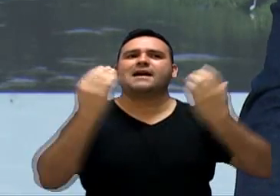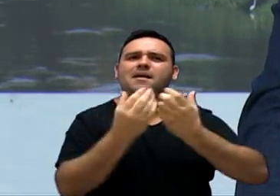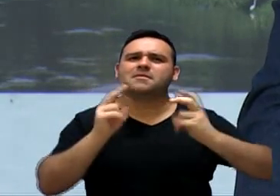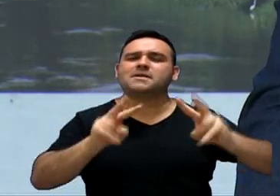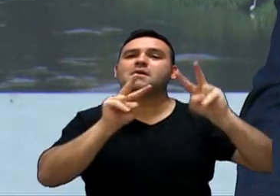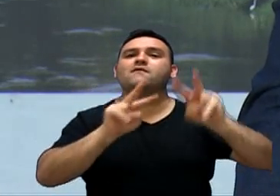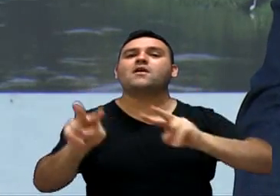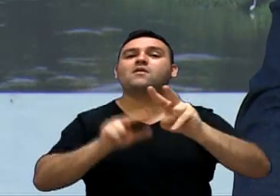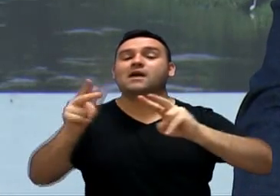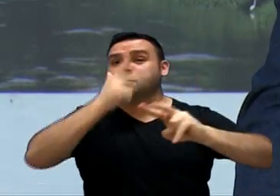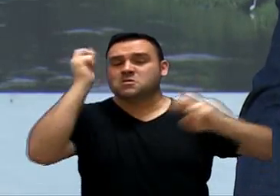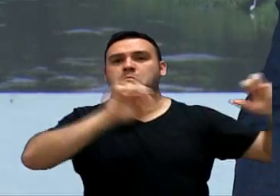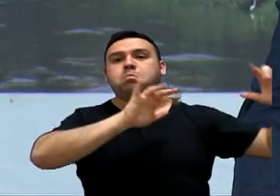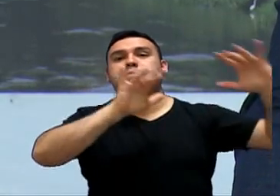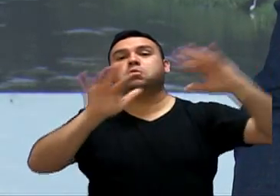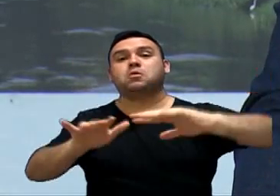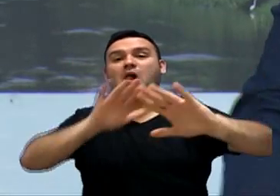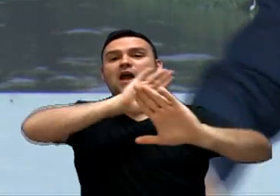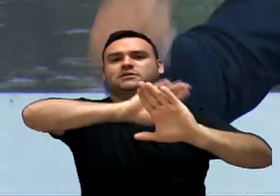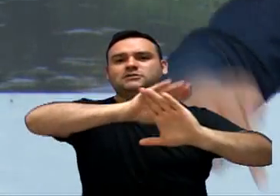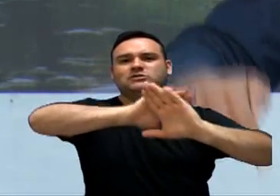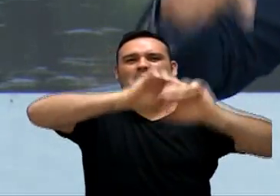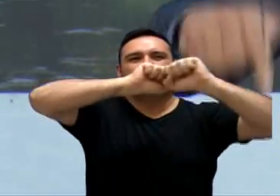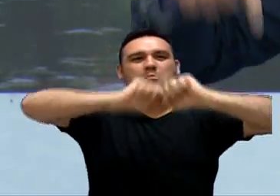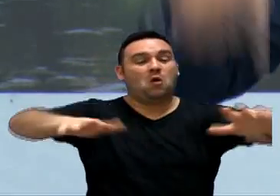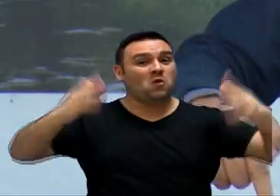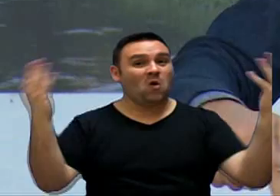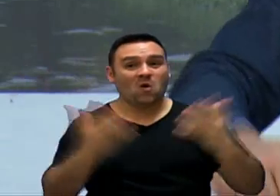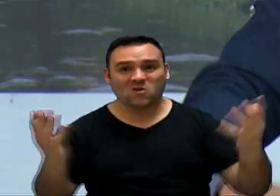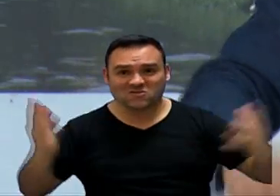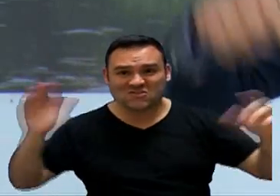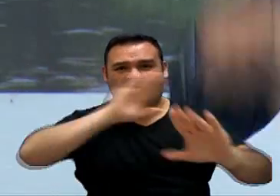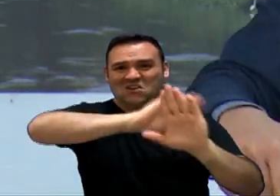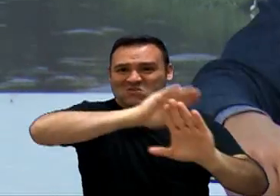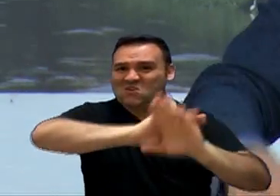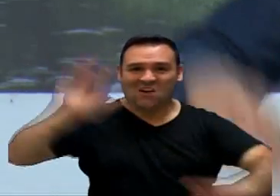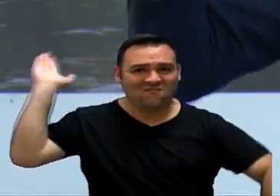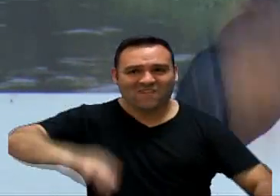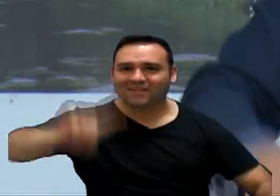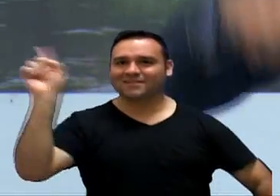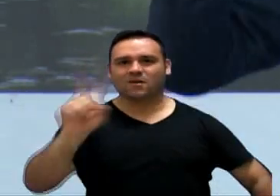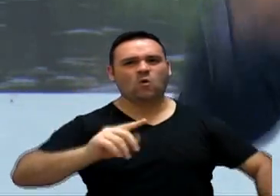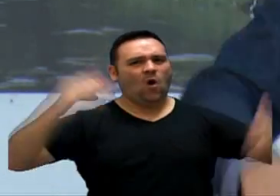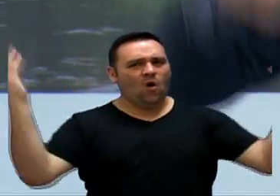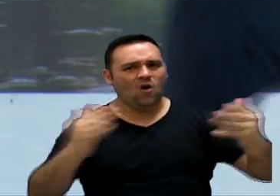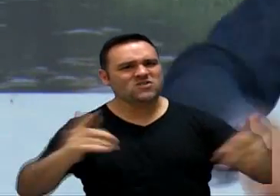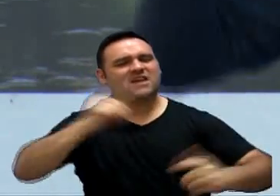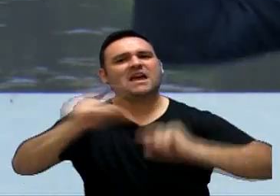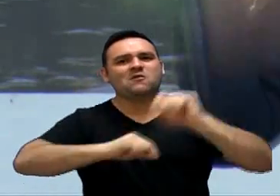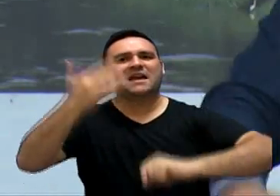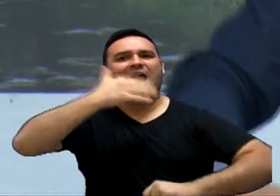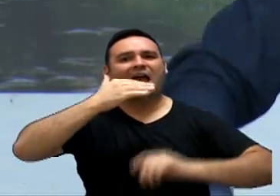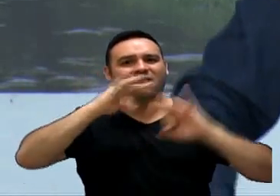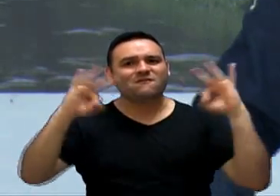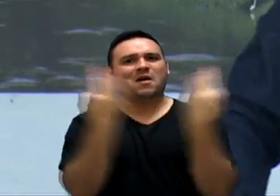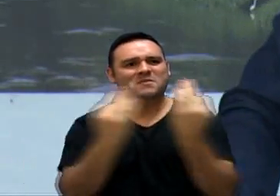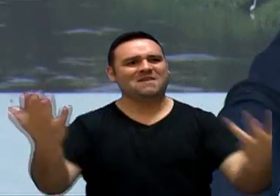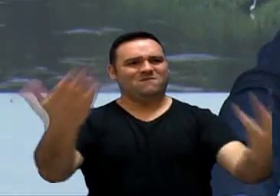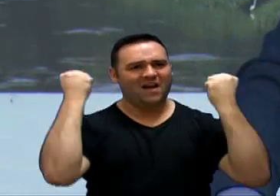legislativas sendo ocupadas por agentes ideológicos, mas hoje nós não trouxemos ideologia, hoje nós trouxemos pais de